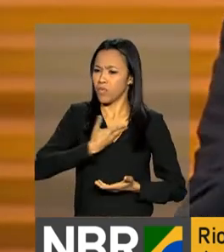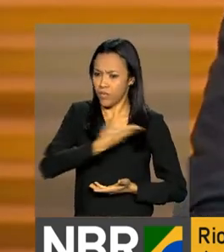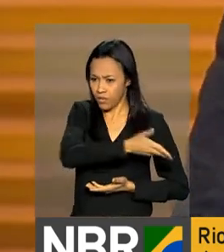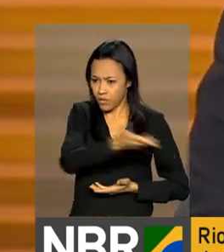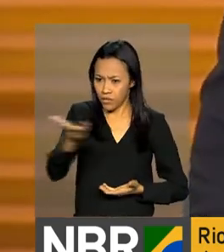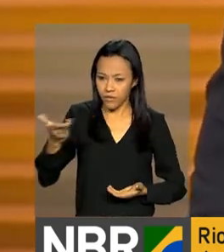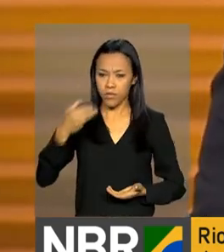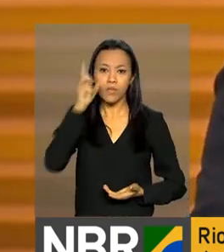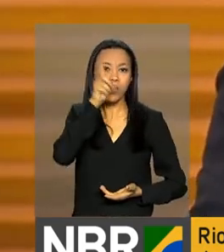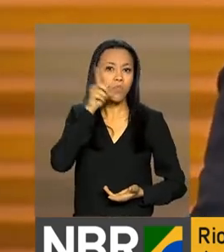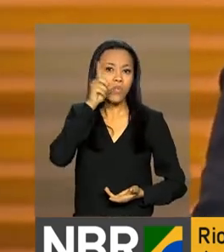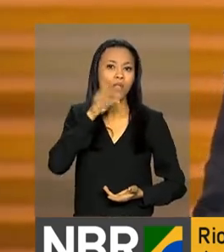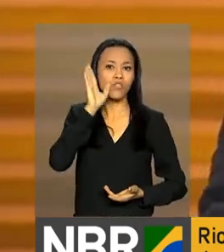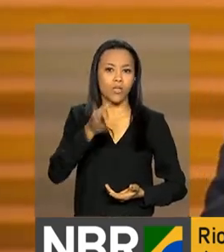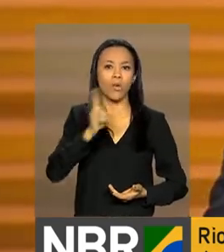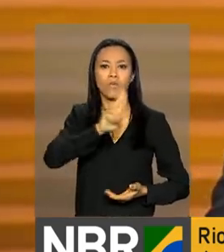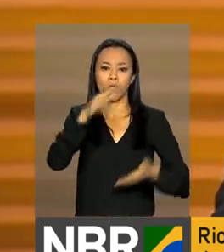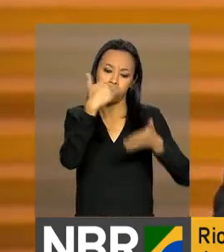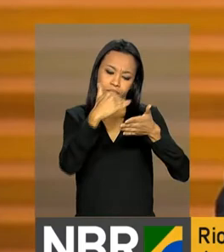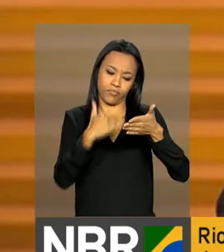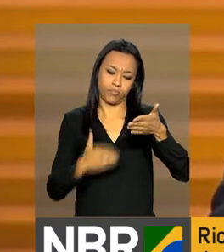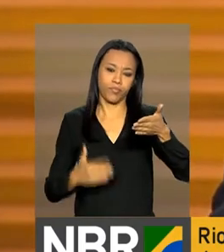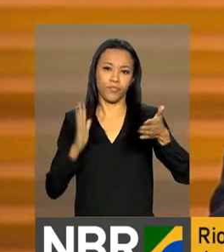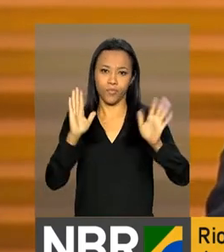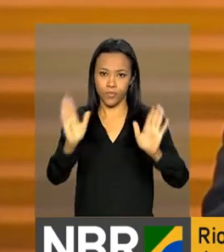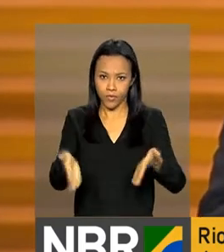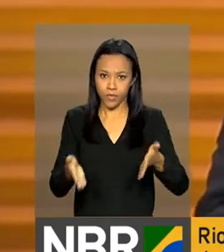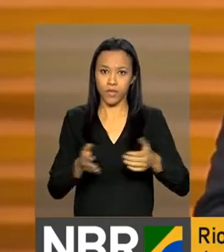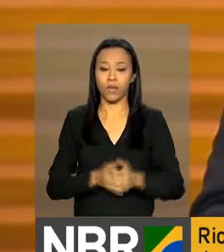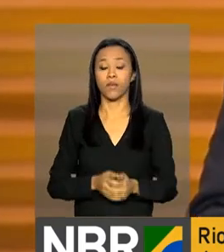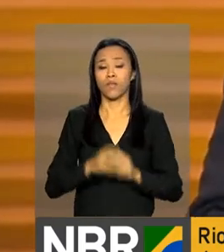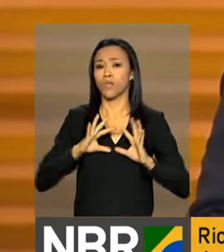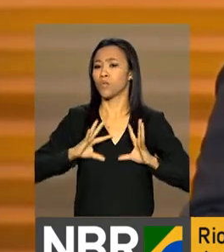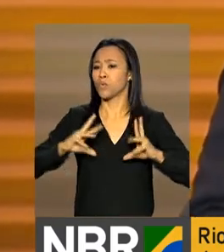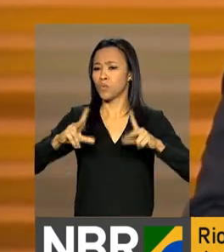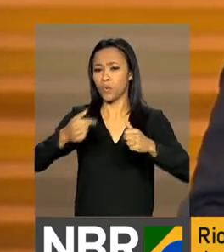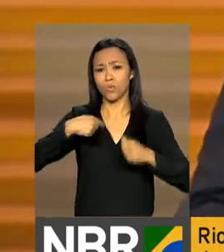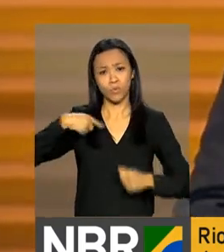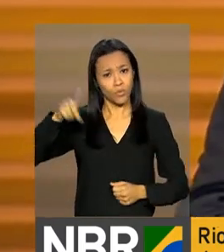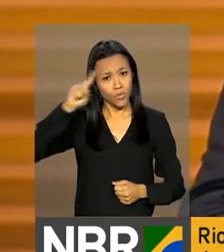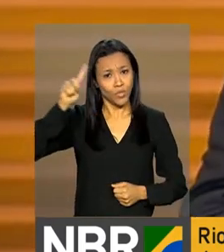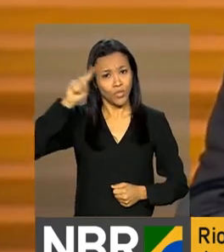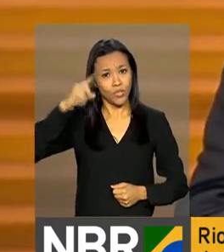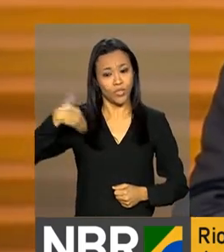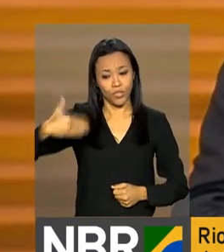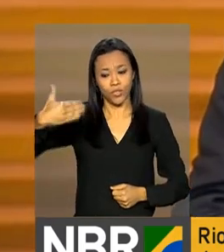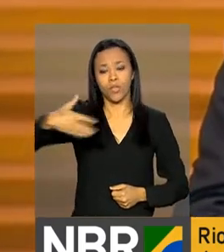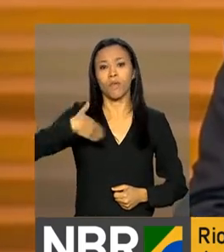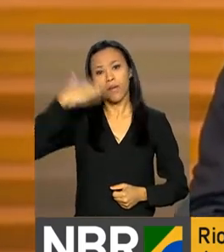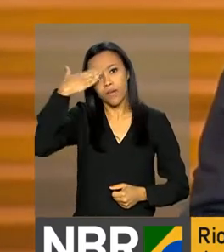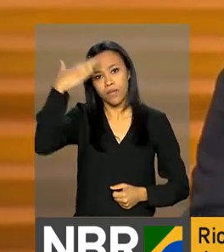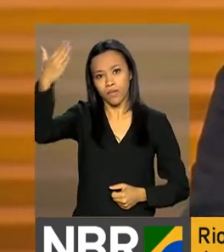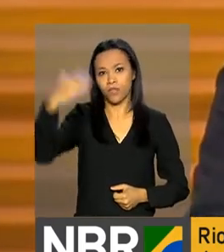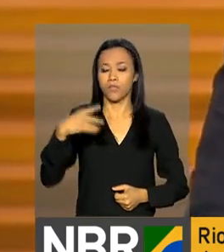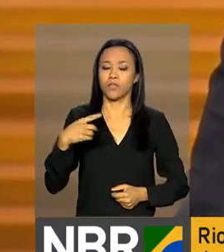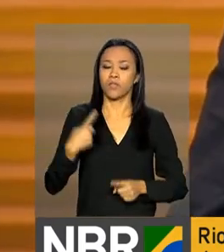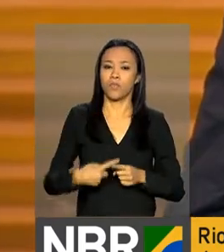deputados e deputadas que já foram citados, da qual todo dia eu agradeço, que a nossa bancada é uma